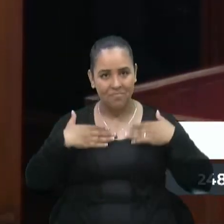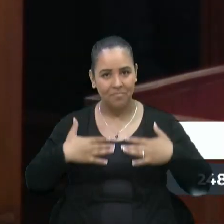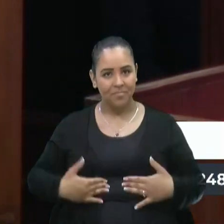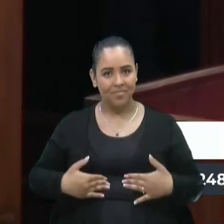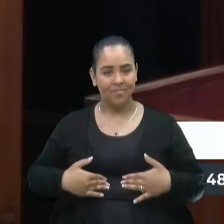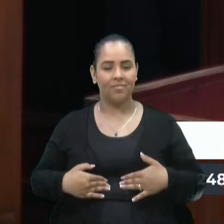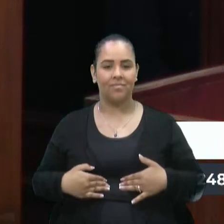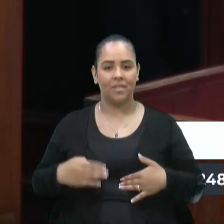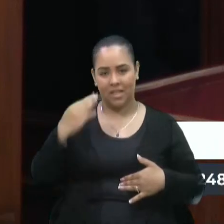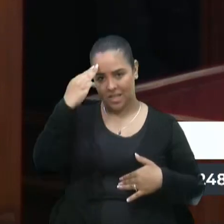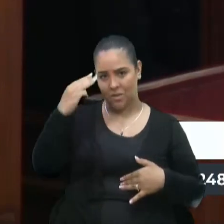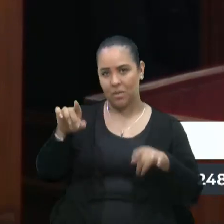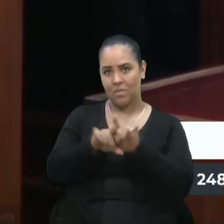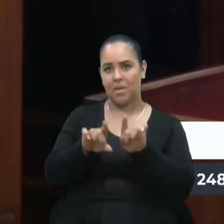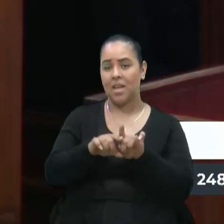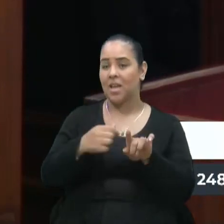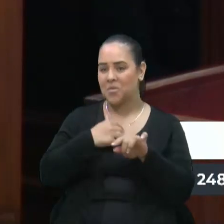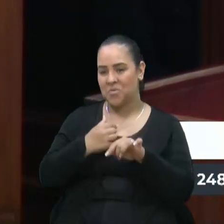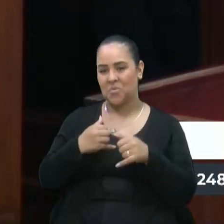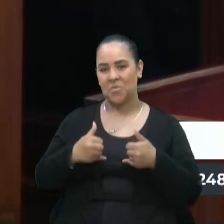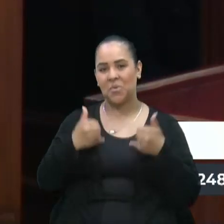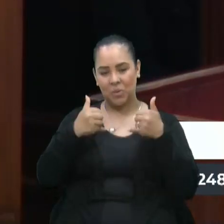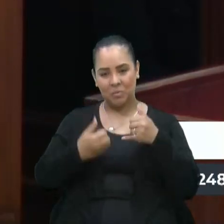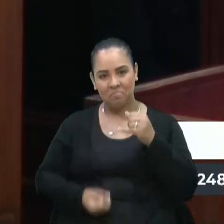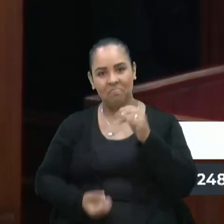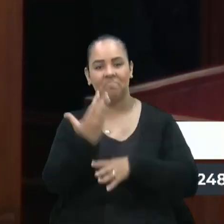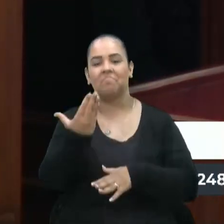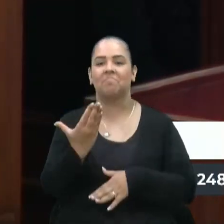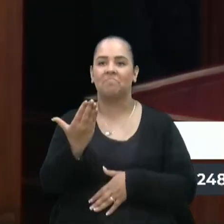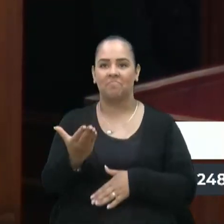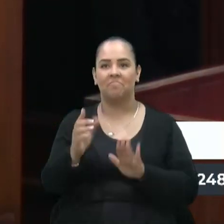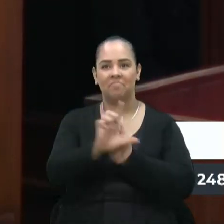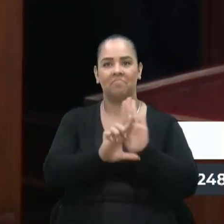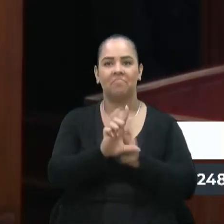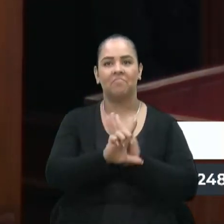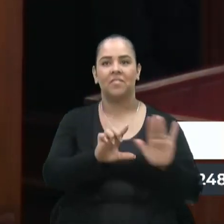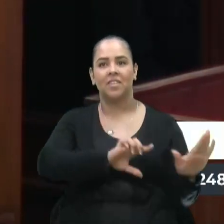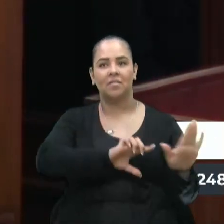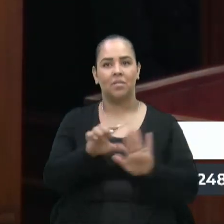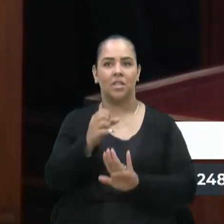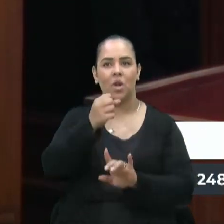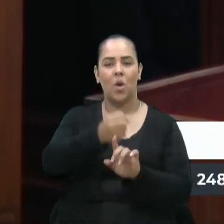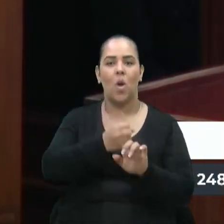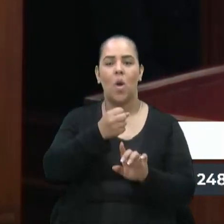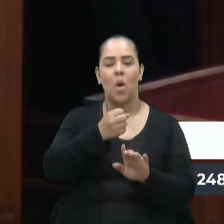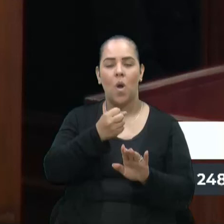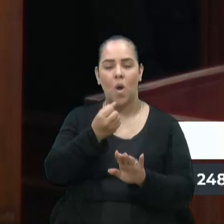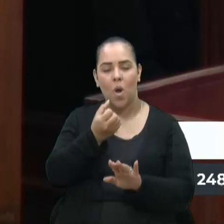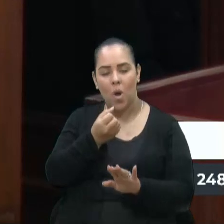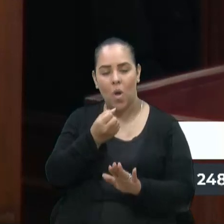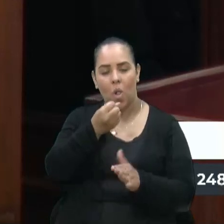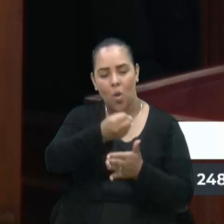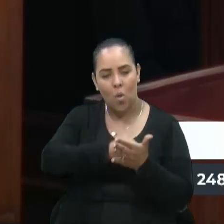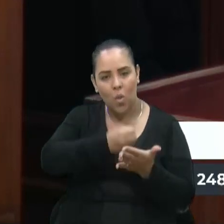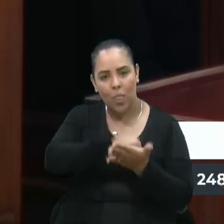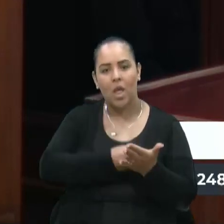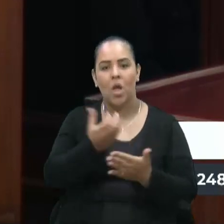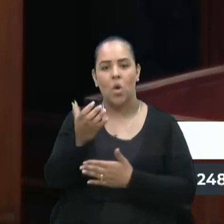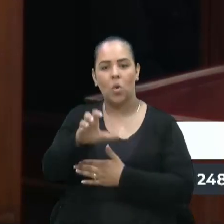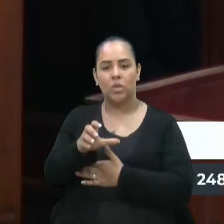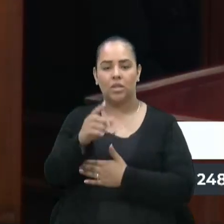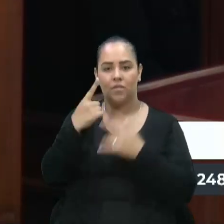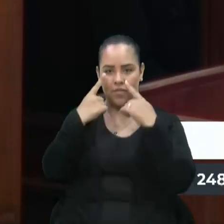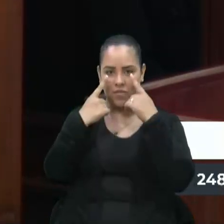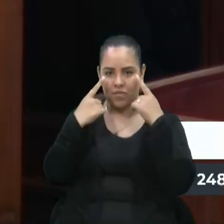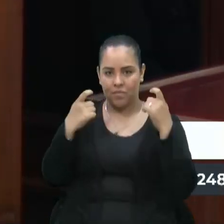eu tenho muito orgulho de ser autora dessa legislação, da Semana de Combate ao Feminicídio, e de estar há tantos anos lutando